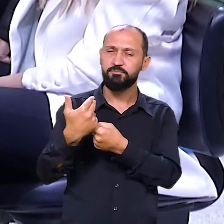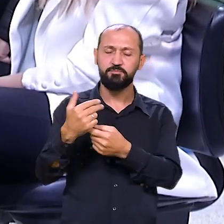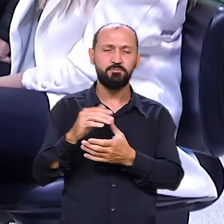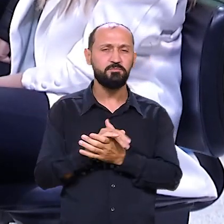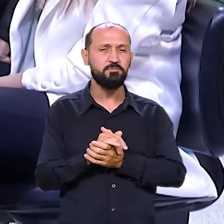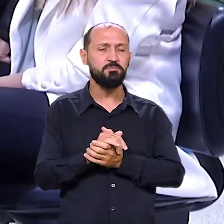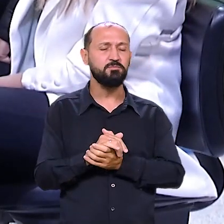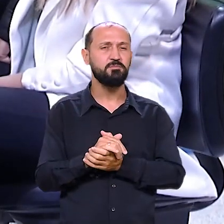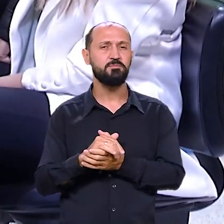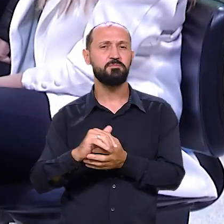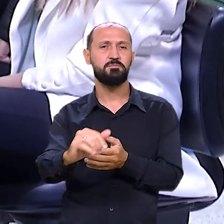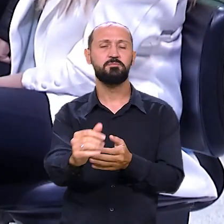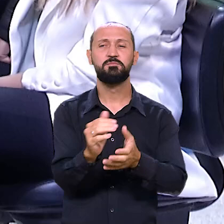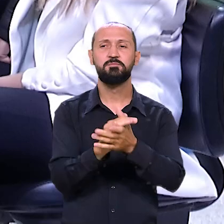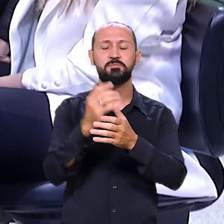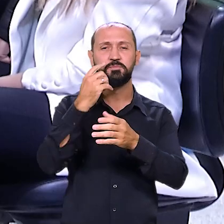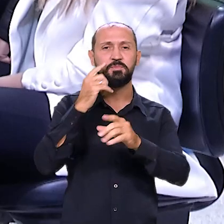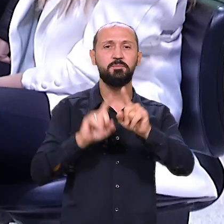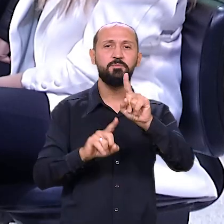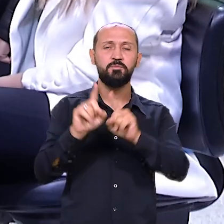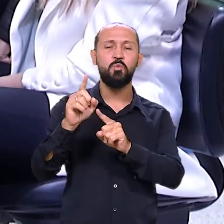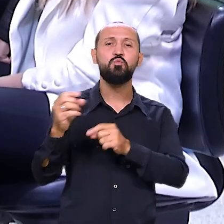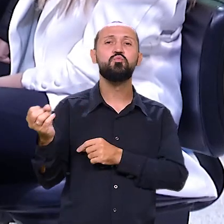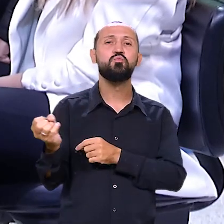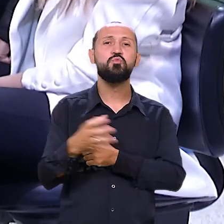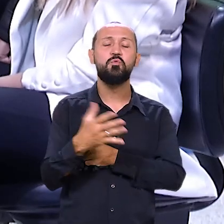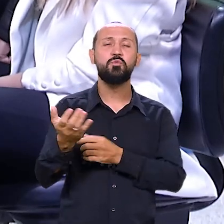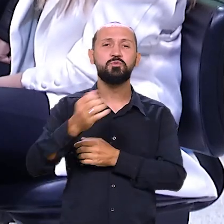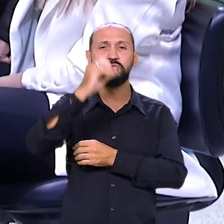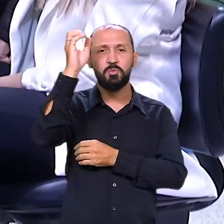deputado, tem sido o destaque mais